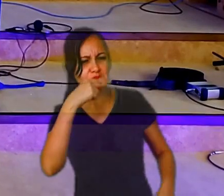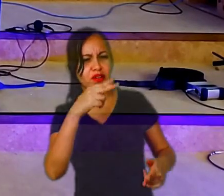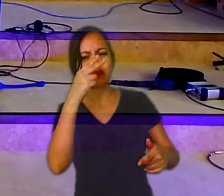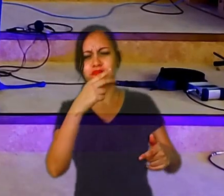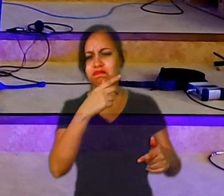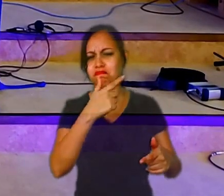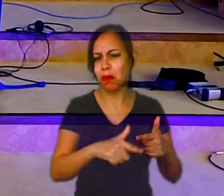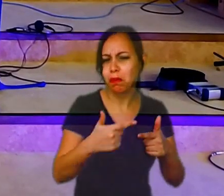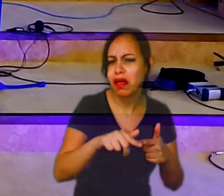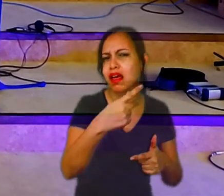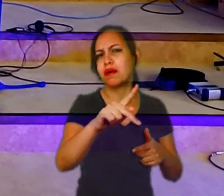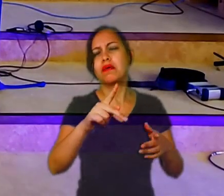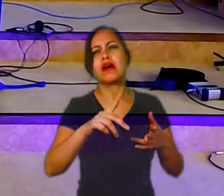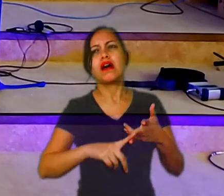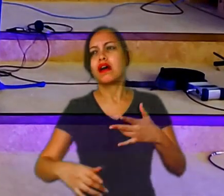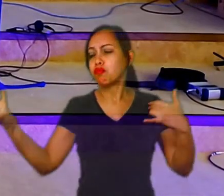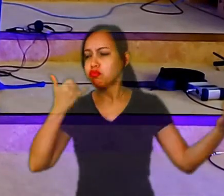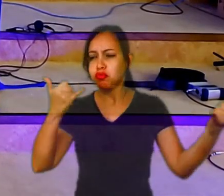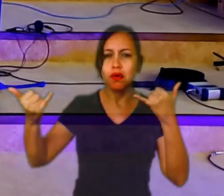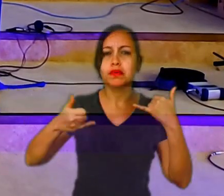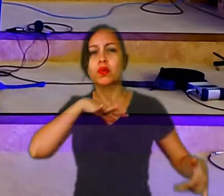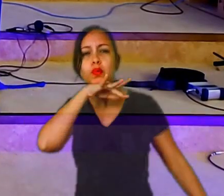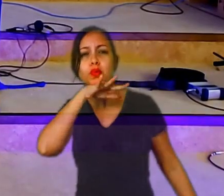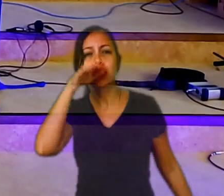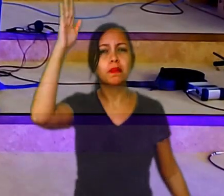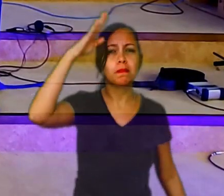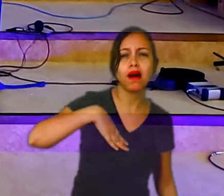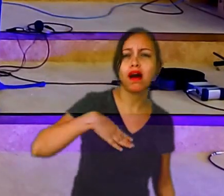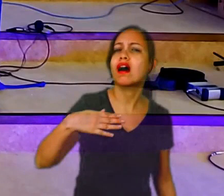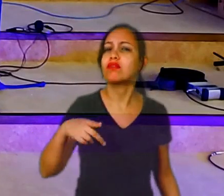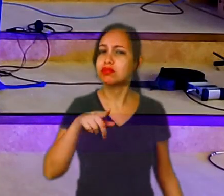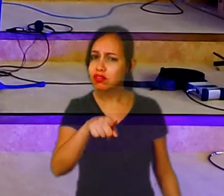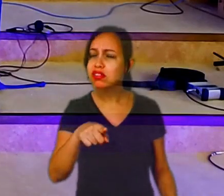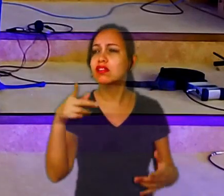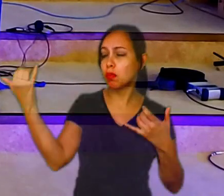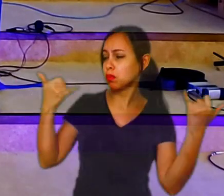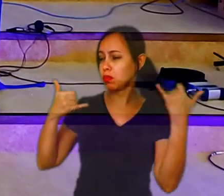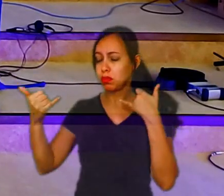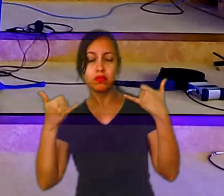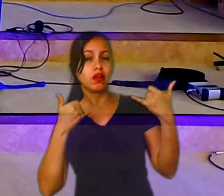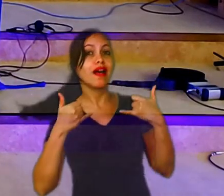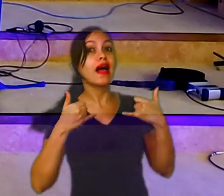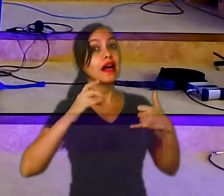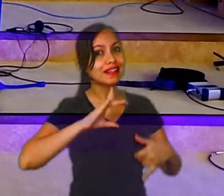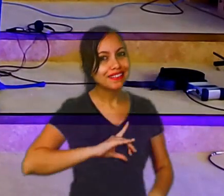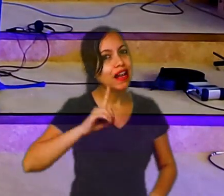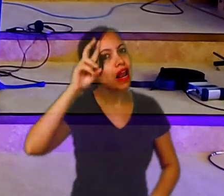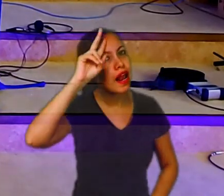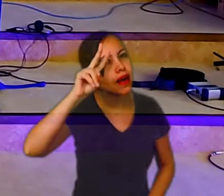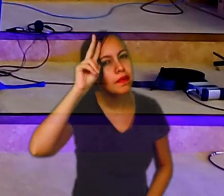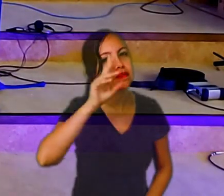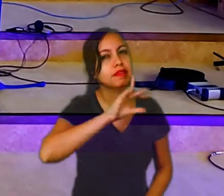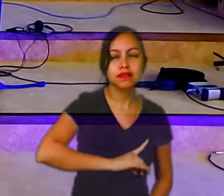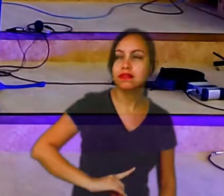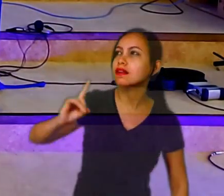passando, das notícias difíceis, mais ruins que você tem recebido no momento, Deus está com